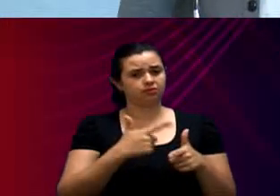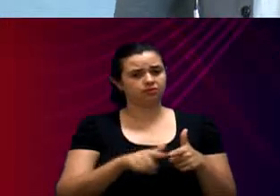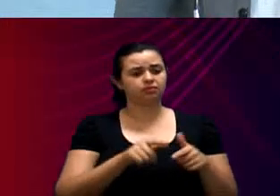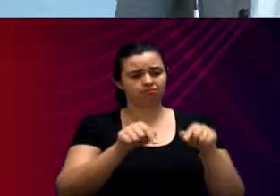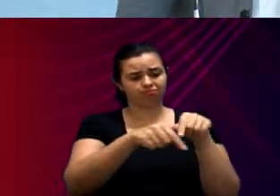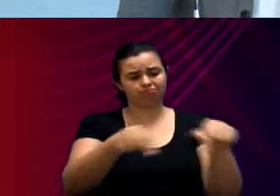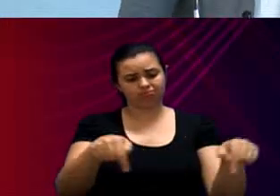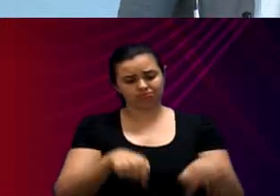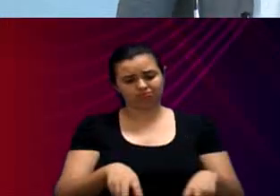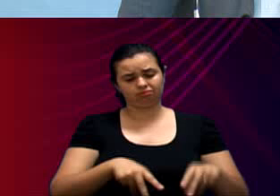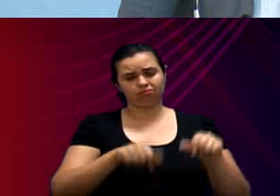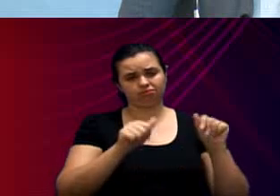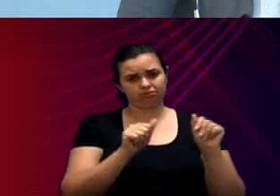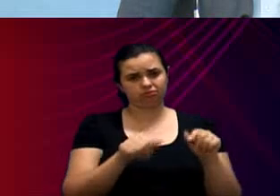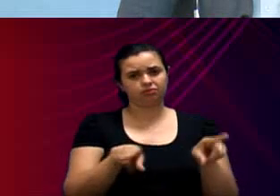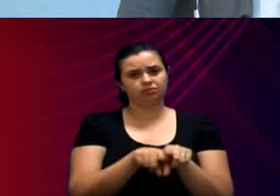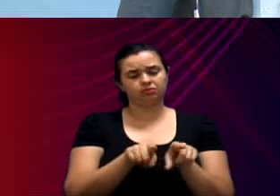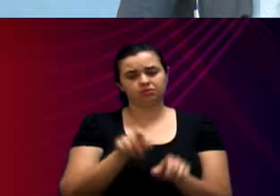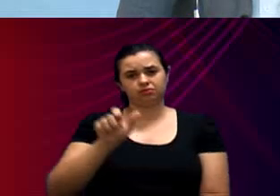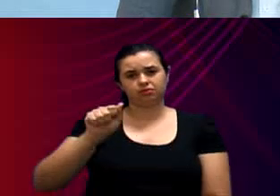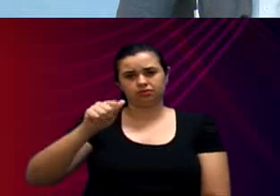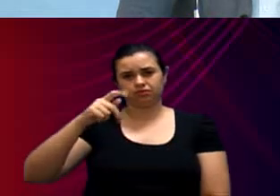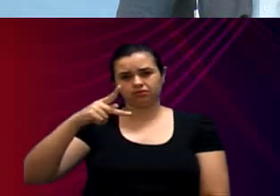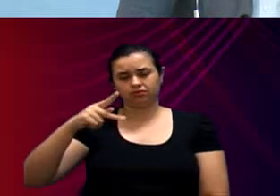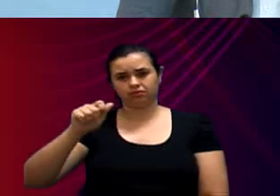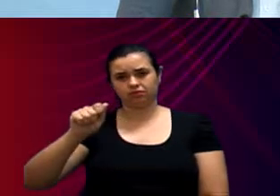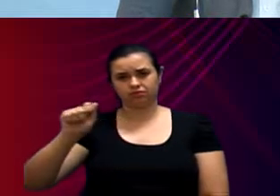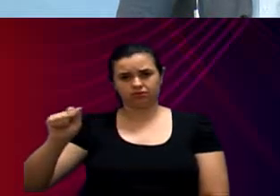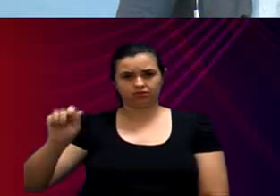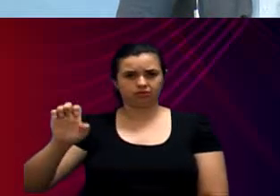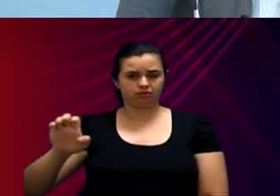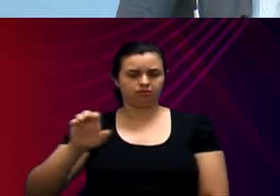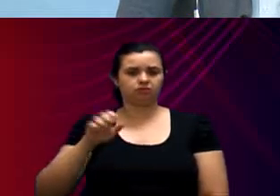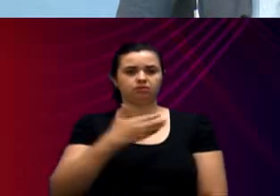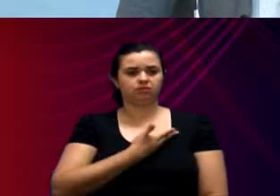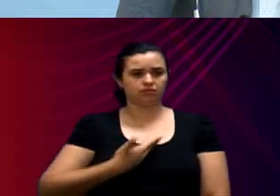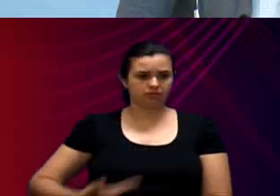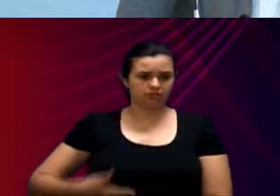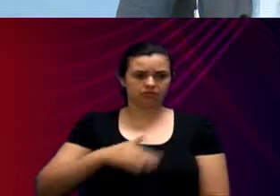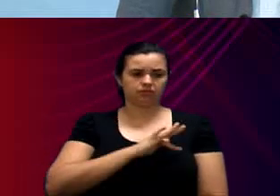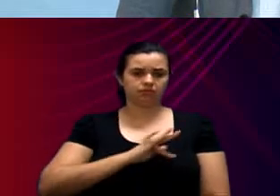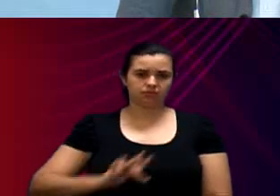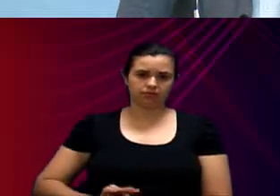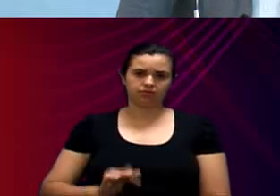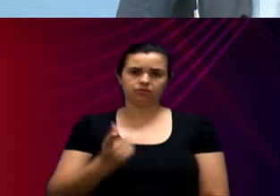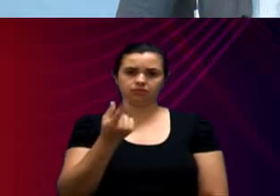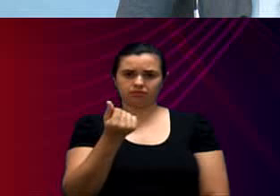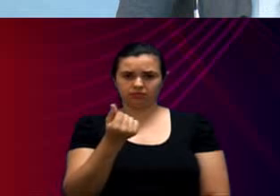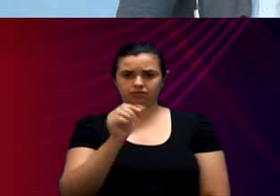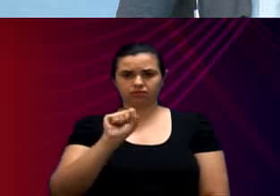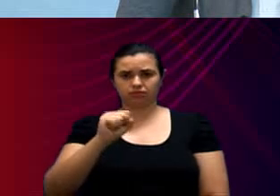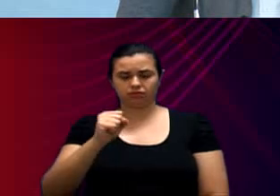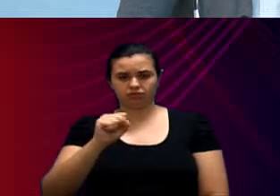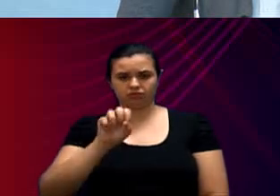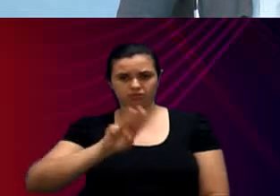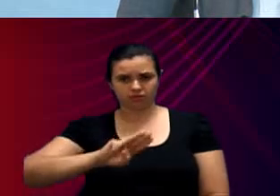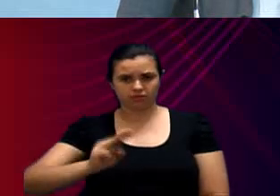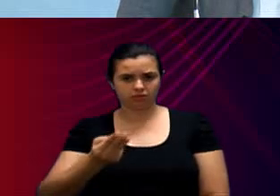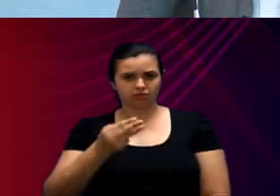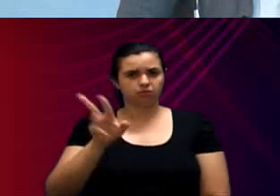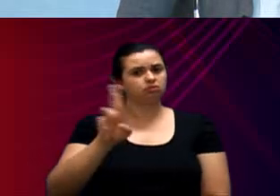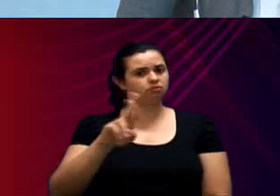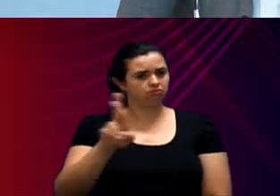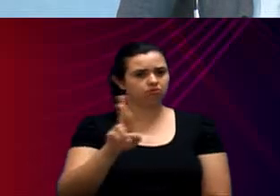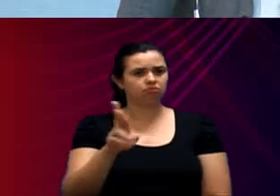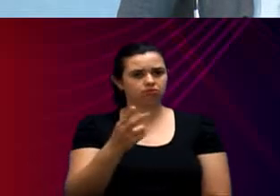terreno ficar. A PAI conseguiu pelo governo federal um valor de 8 milhões de reais, que é um valor